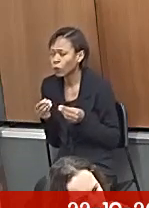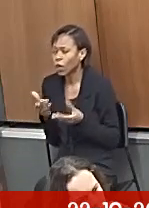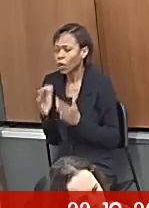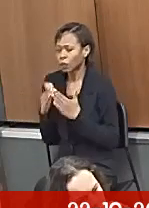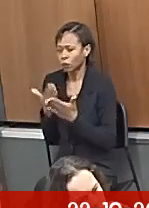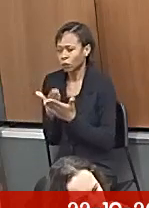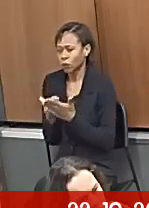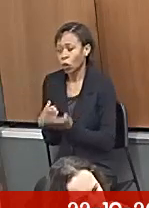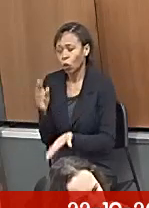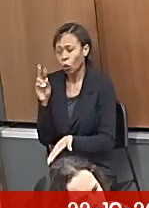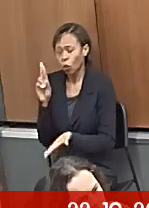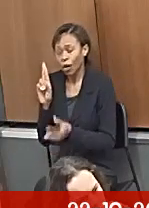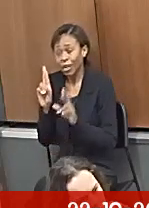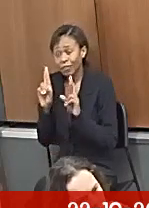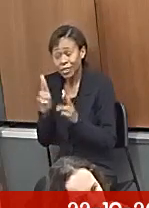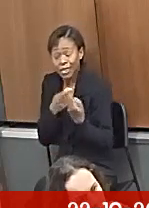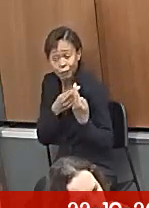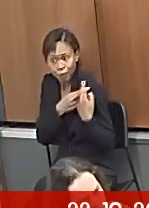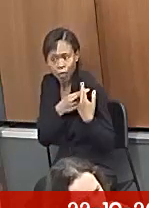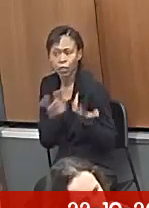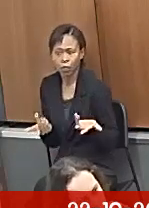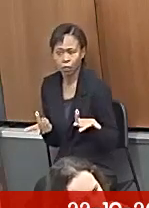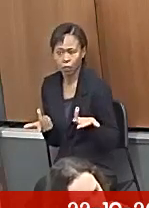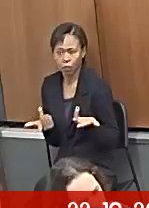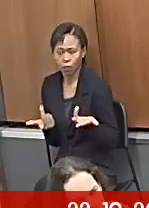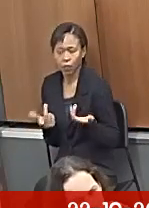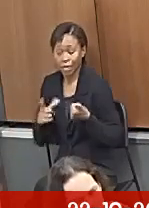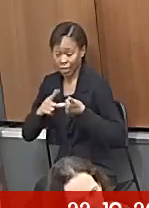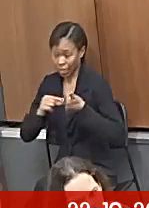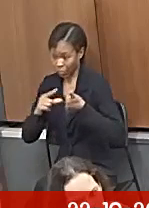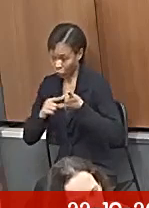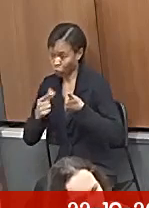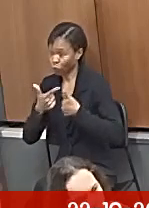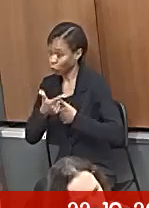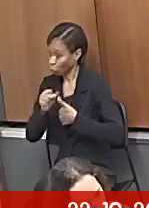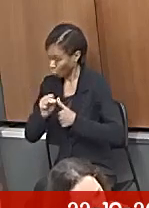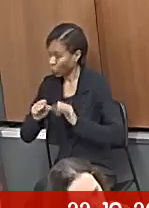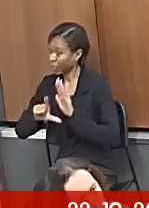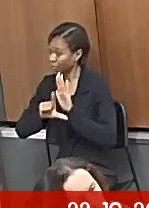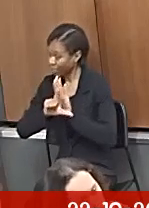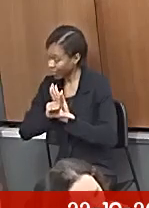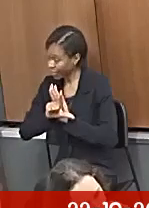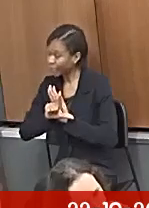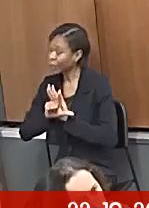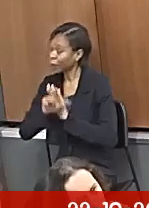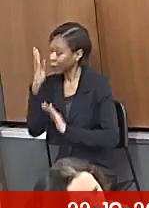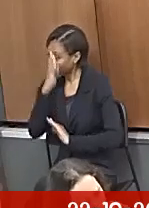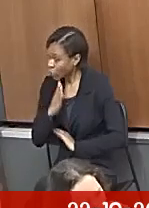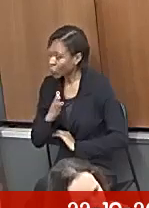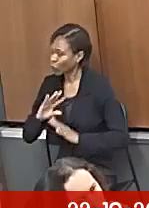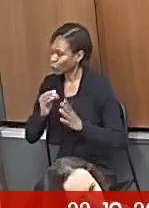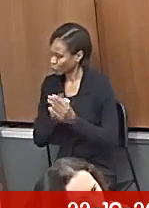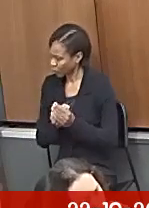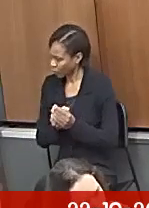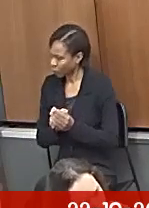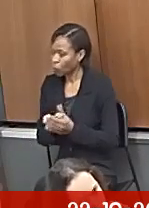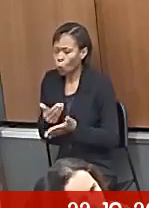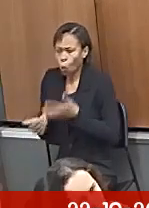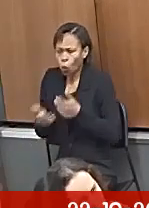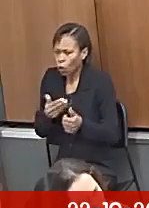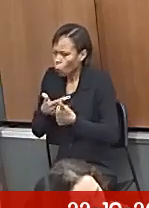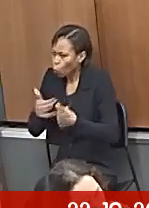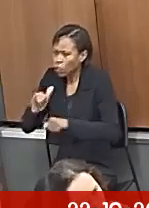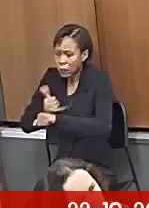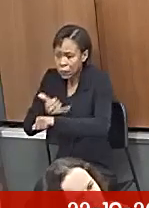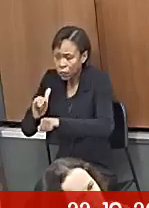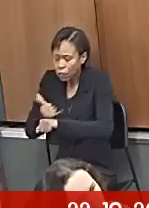fazer. E isso está muito claro no artigo 28 da Lei Brasileira de Inclusão. Qualquer tipo de adaptação que o aluno com deficiência necessite em